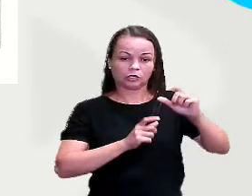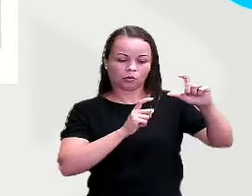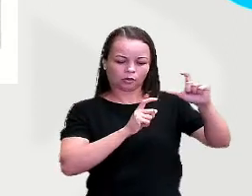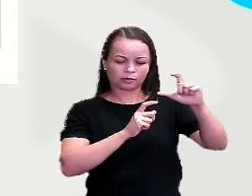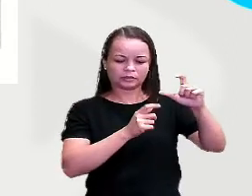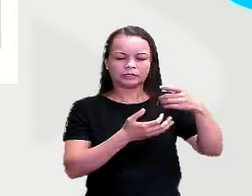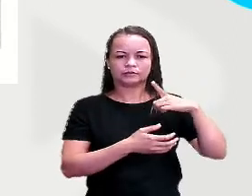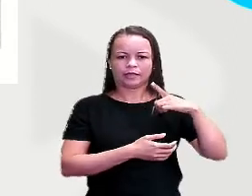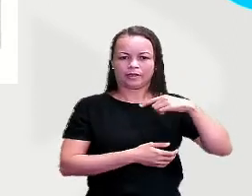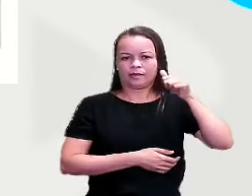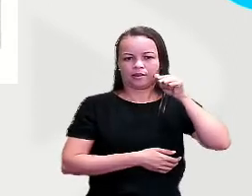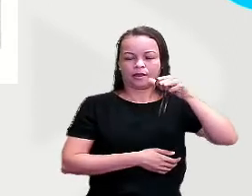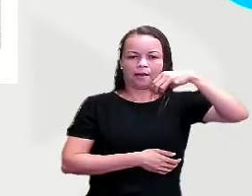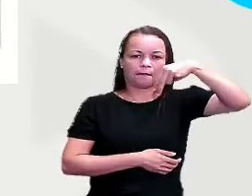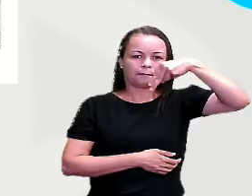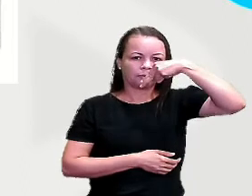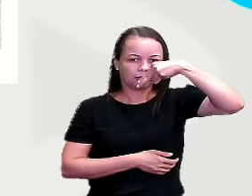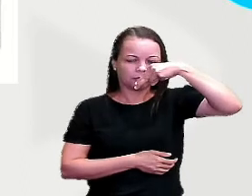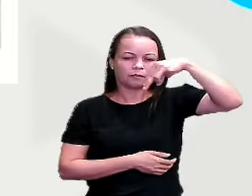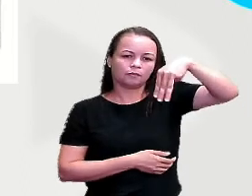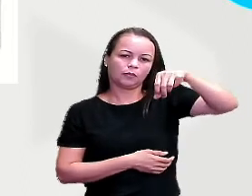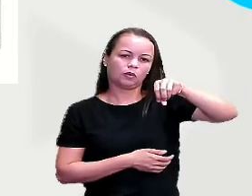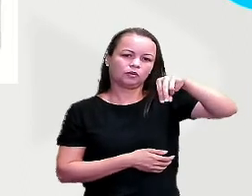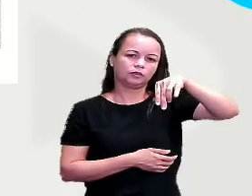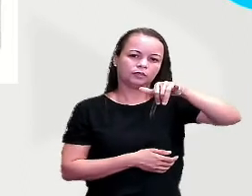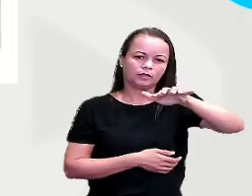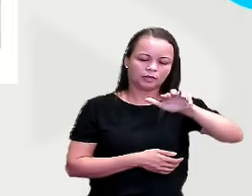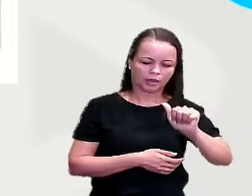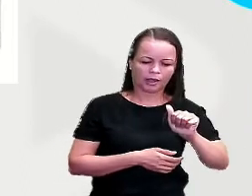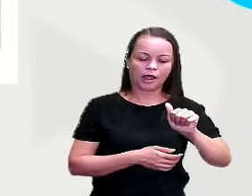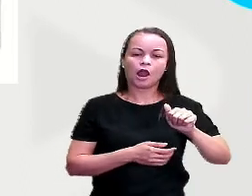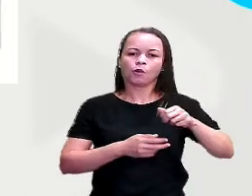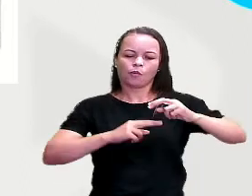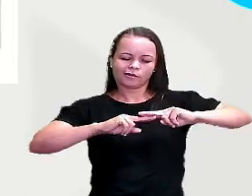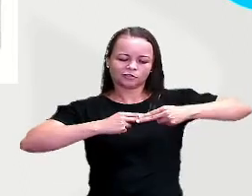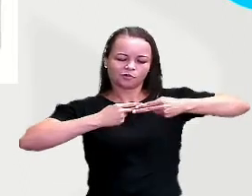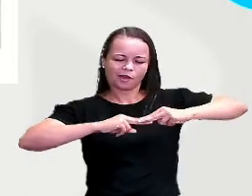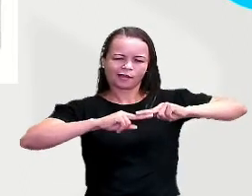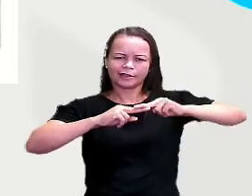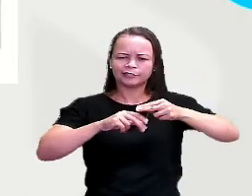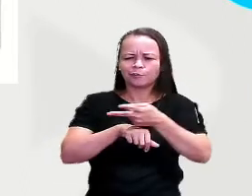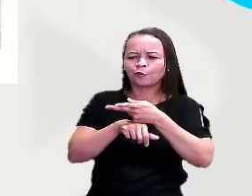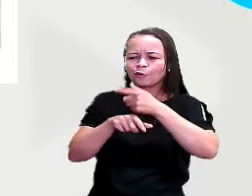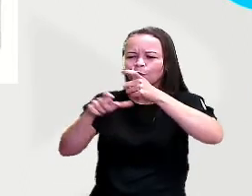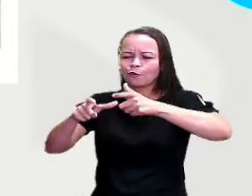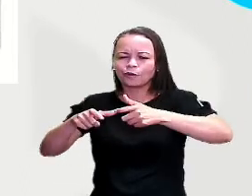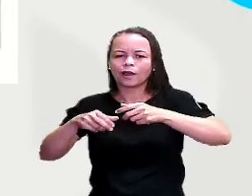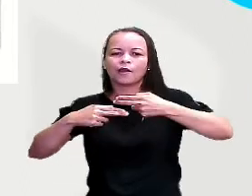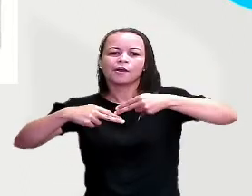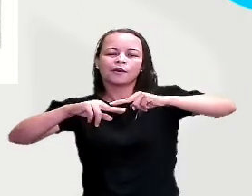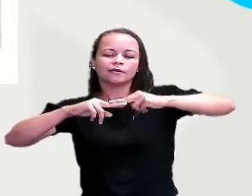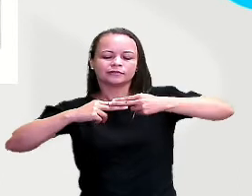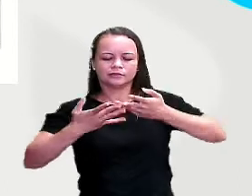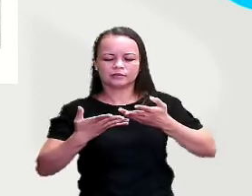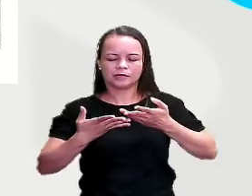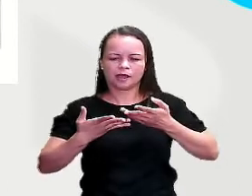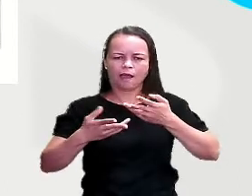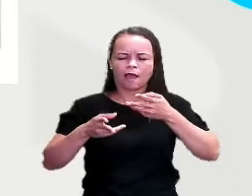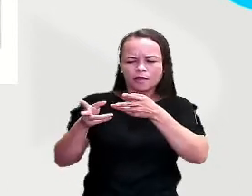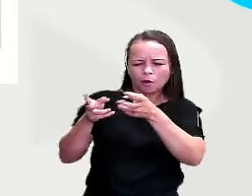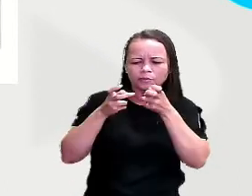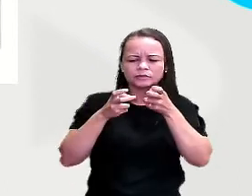Mônica, né? Com a sua rede ali, buscando um local para descansar, e se depara com um homem